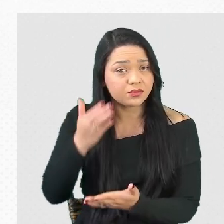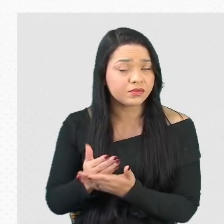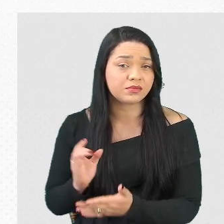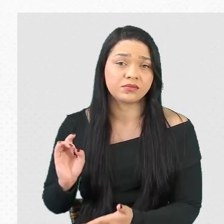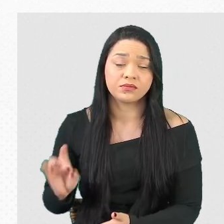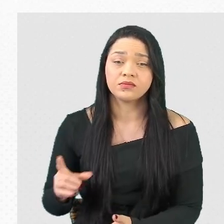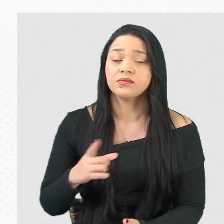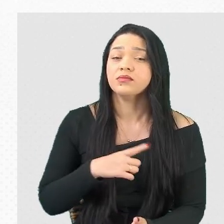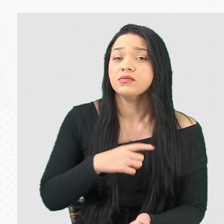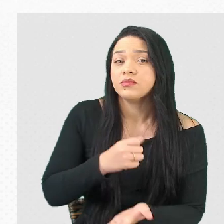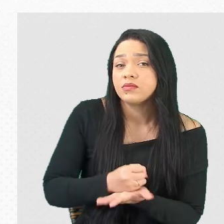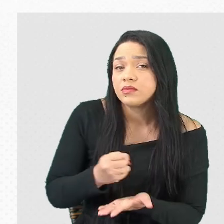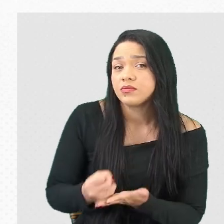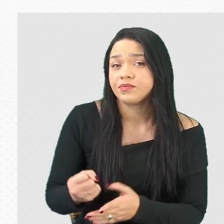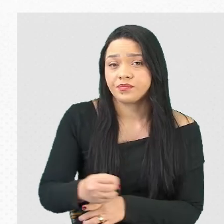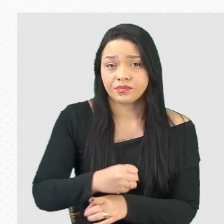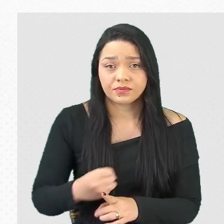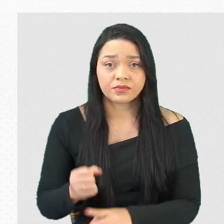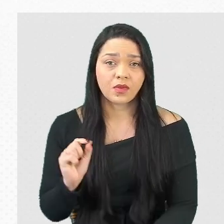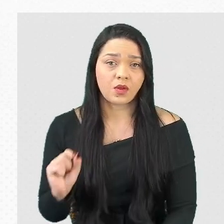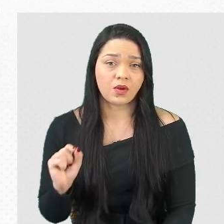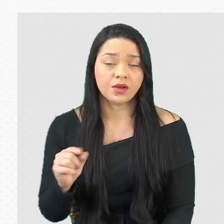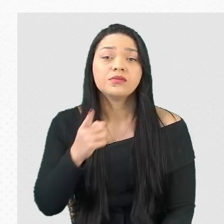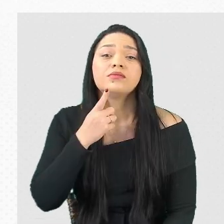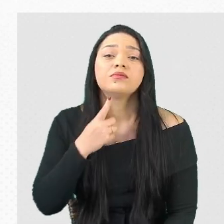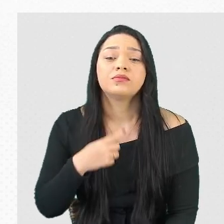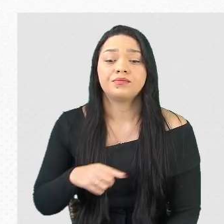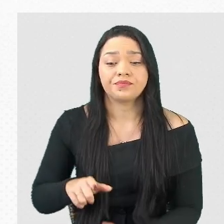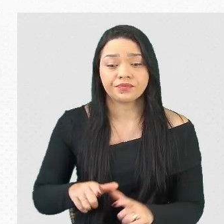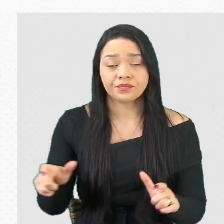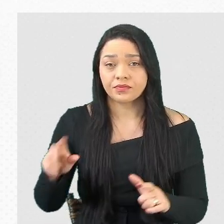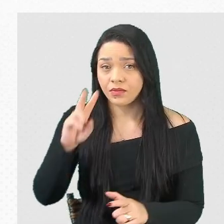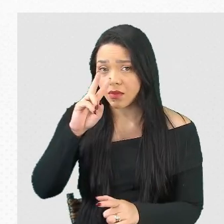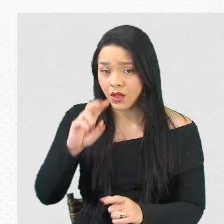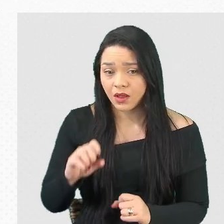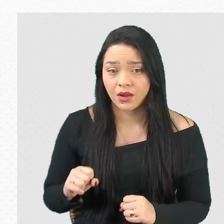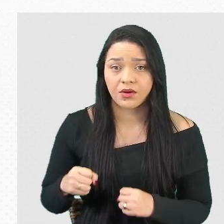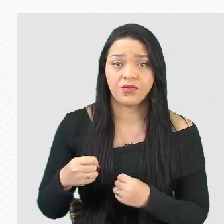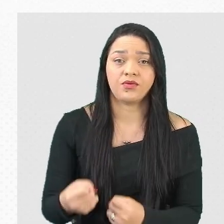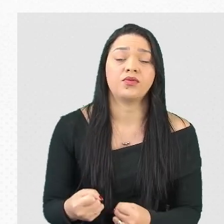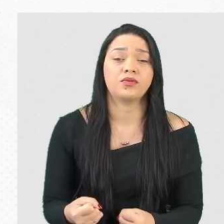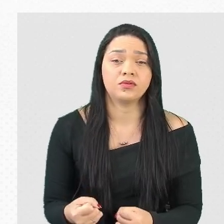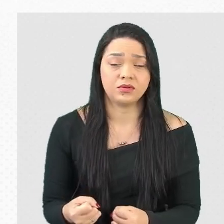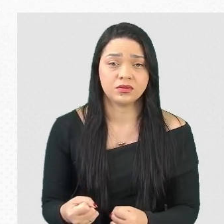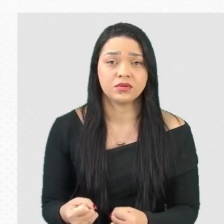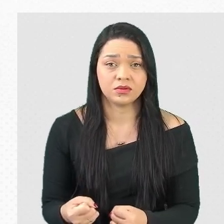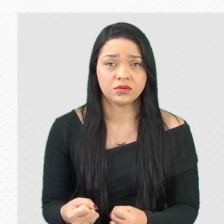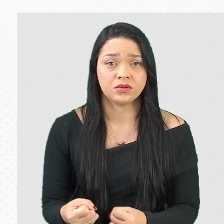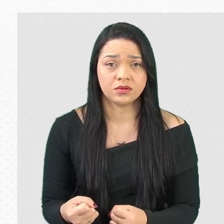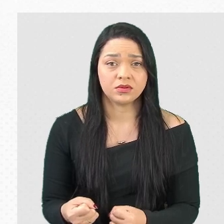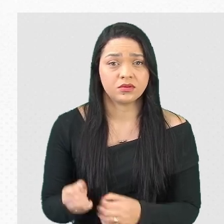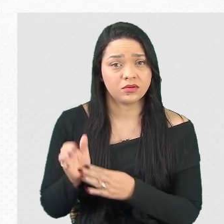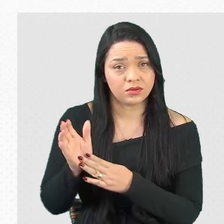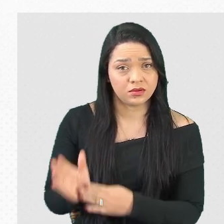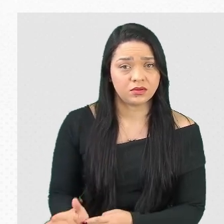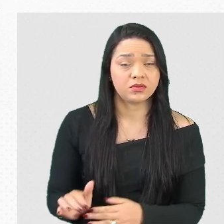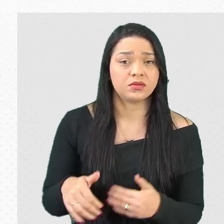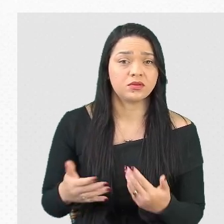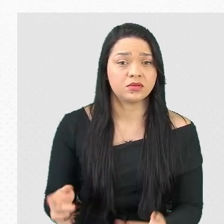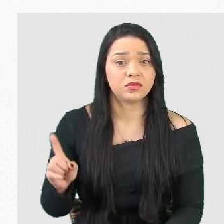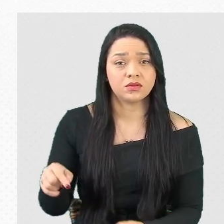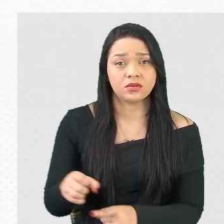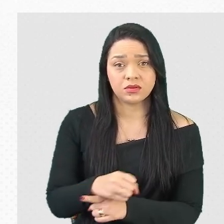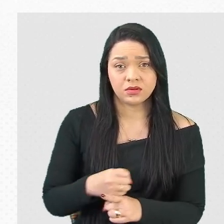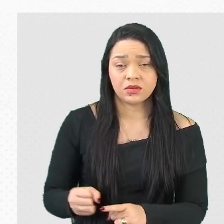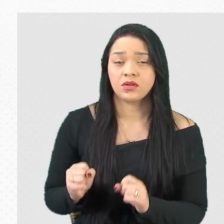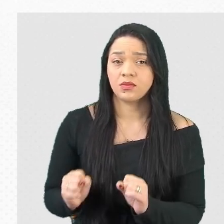meio de um contrato social, em que a vontade da maioria ela fosse, então, forte e prevalecesse, é que a sociedade